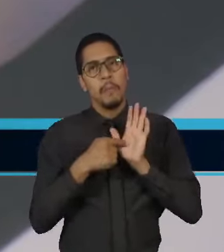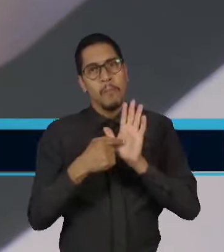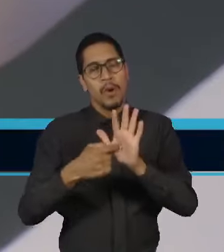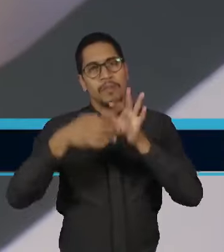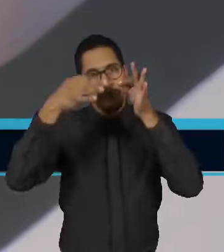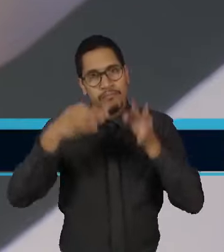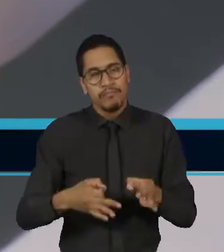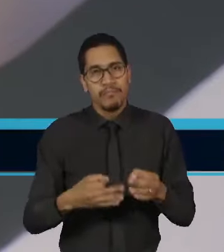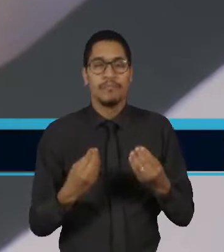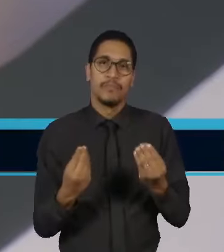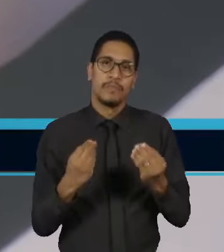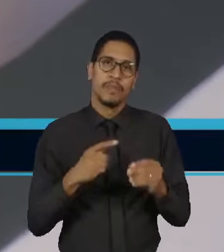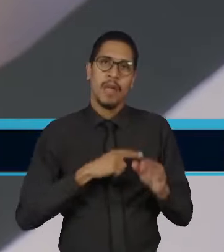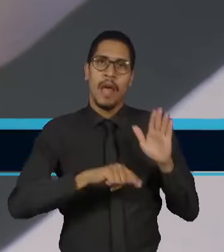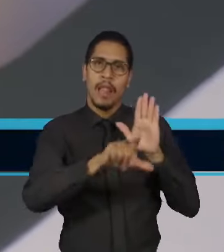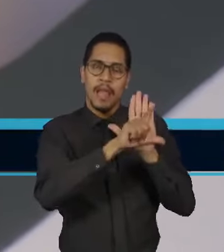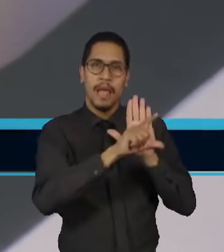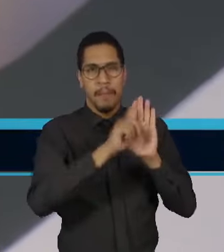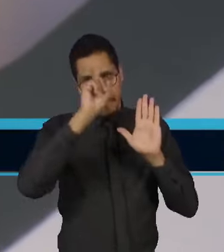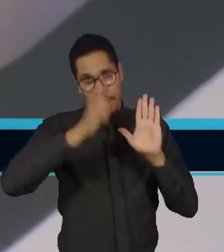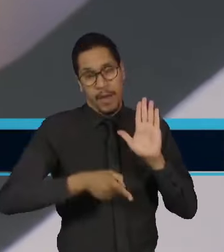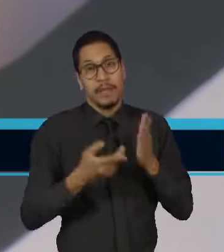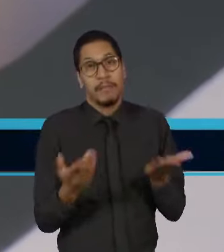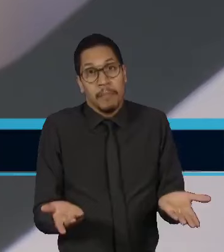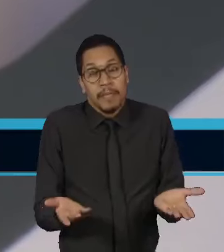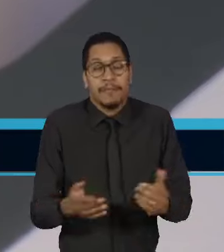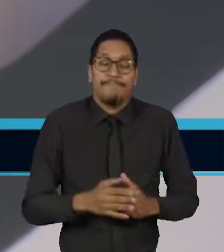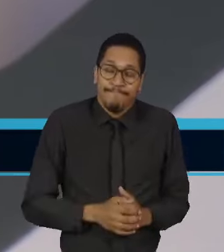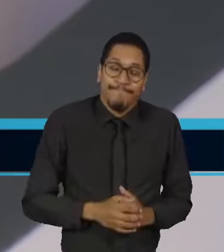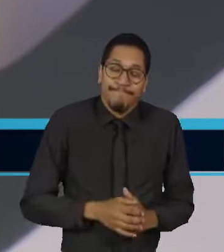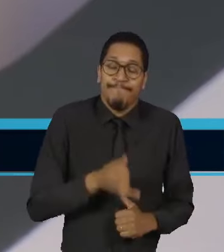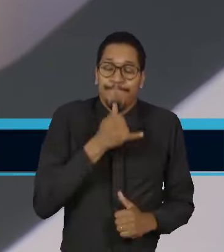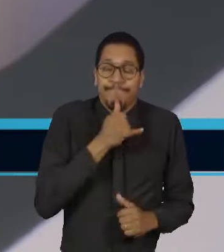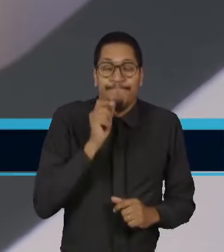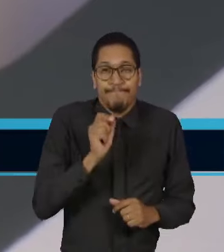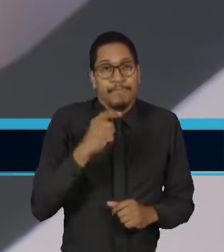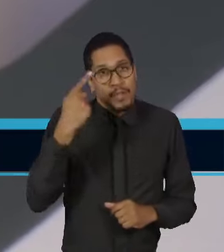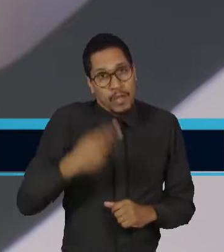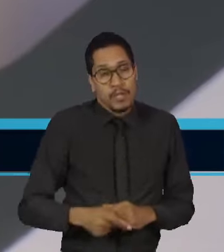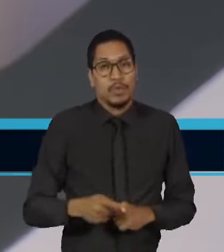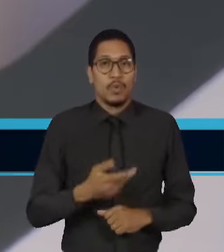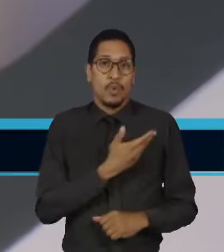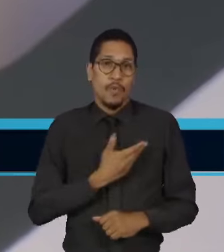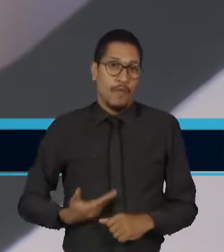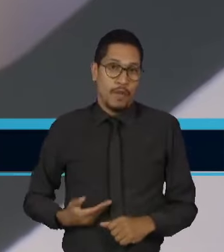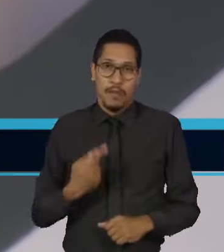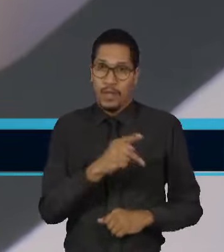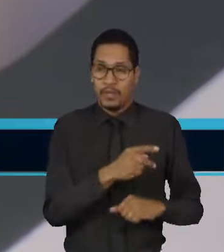escolha e clima político do governo mas infelizmente este governo e este congresso não tem compromisso constitucional